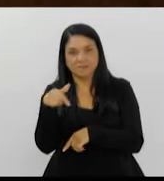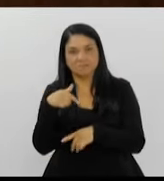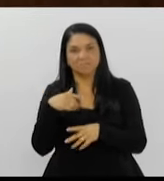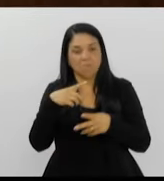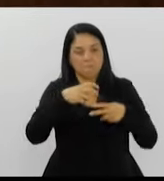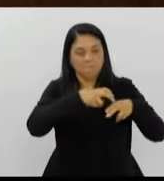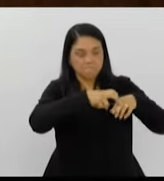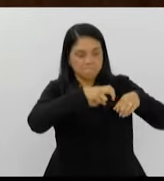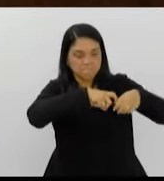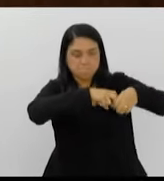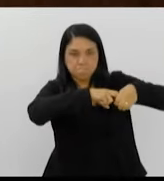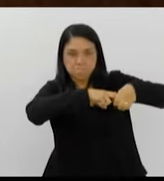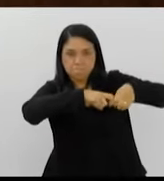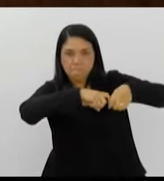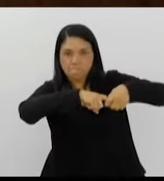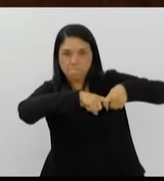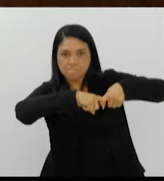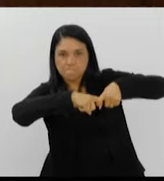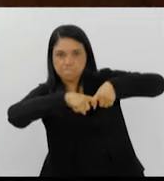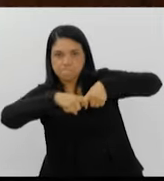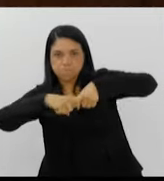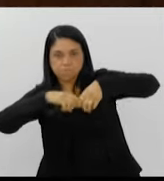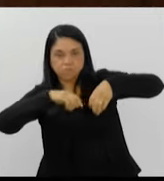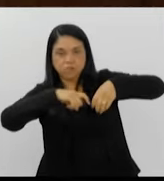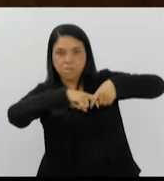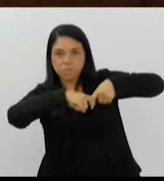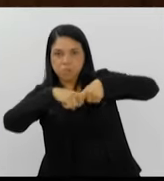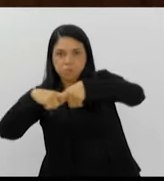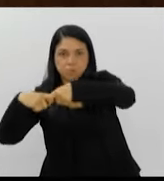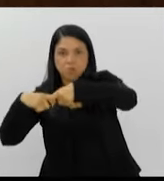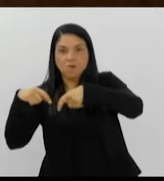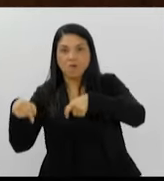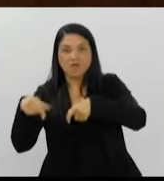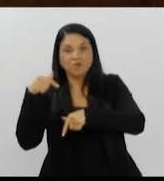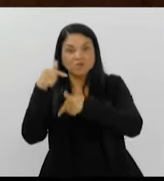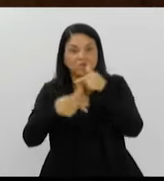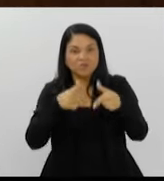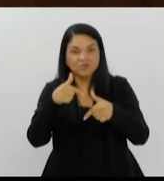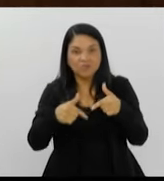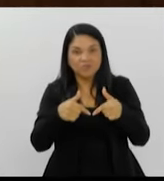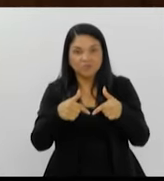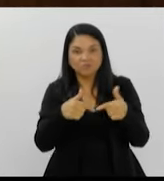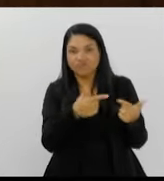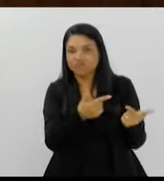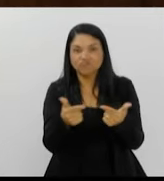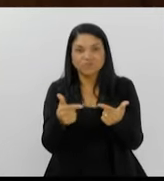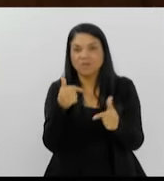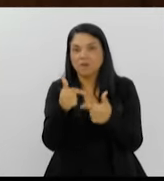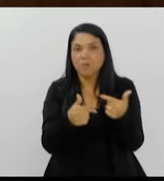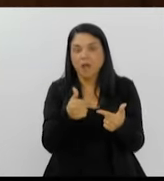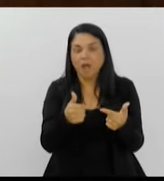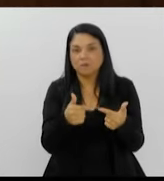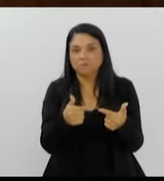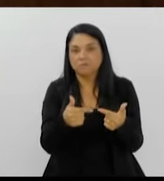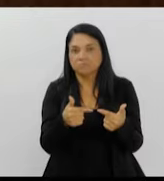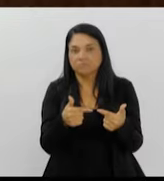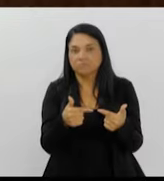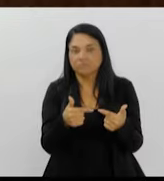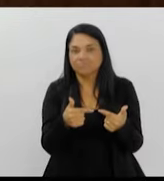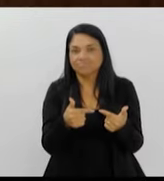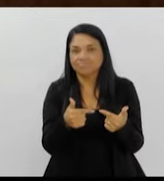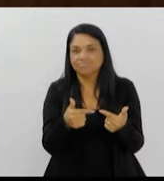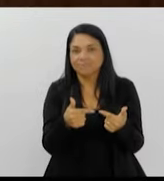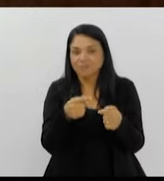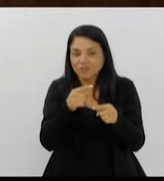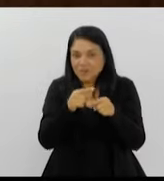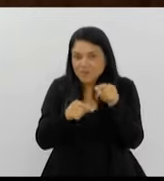secretaria de ordem públ e aquele trabalhor Deputado máo Galberto sendo jogado ao desemprego aquele instrumento de